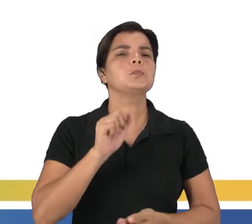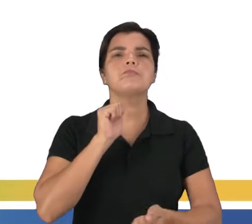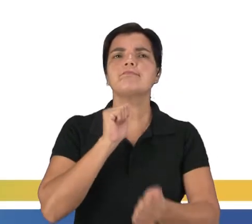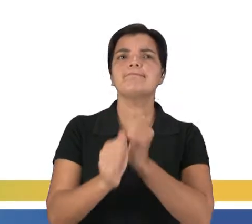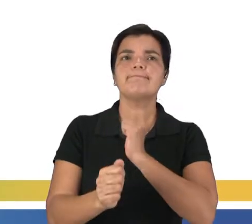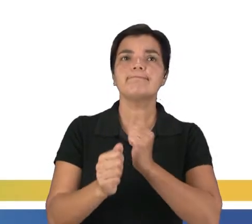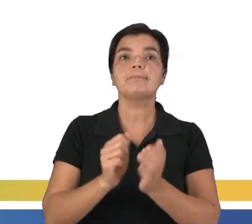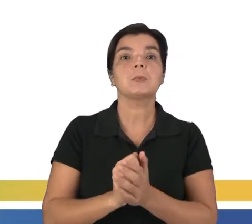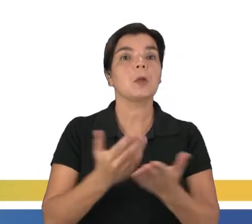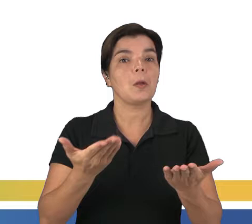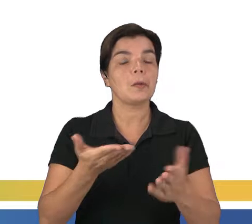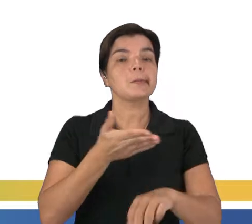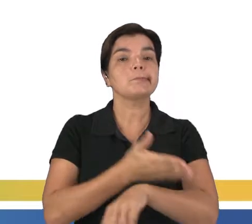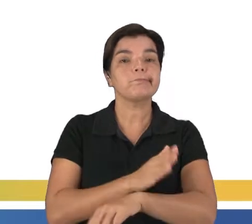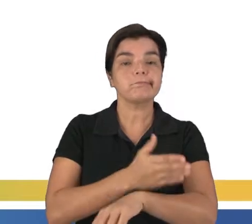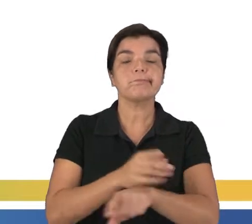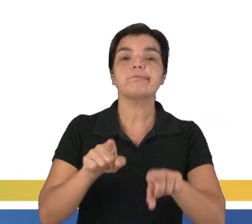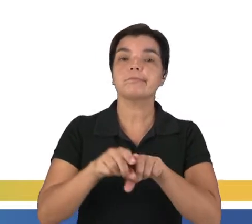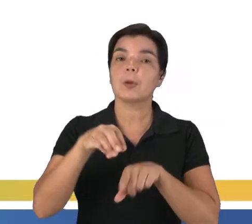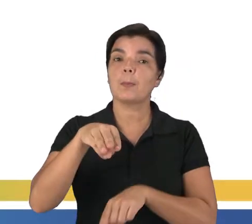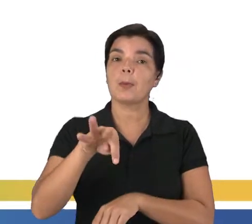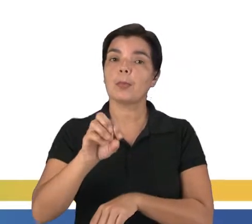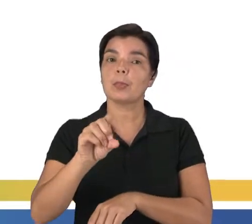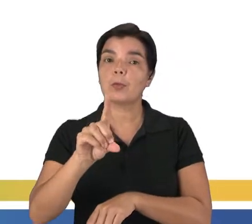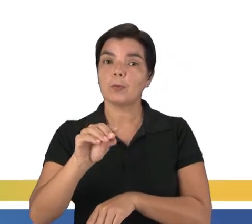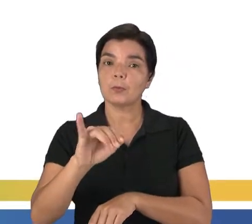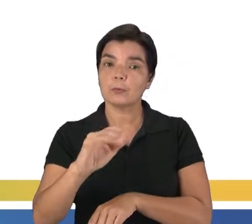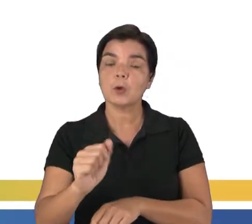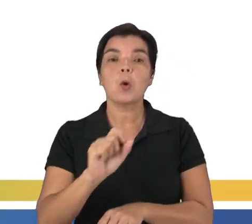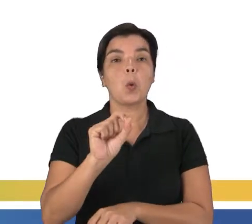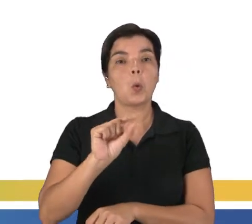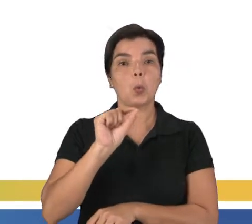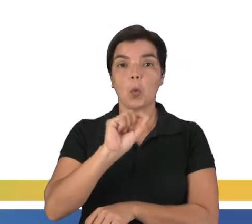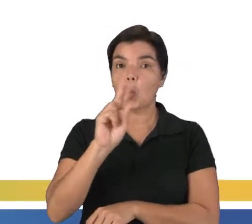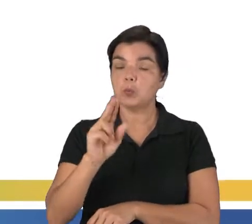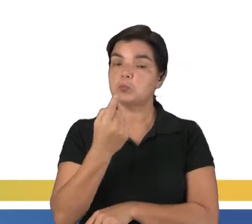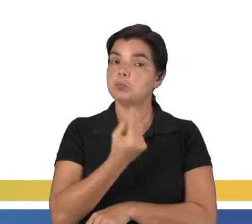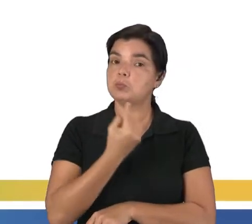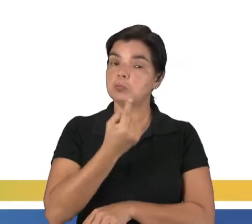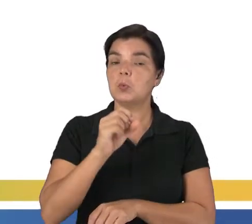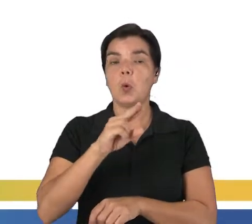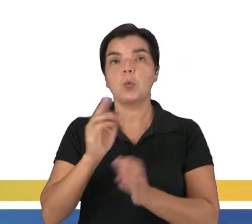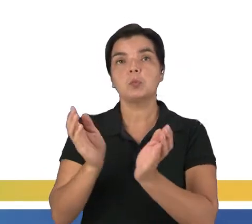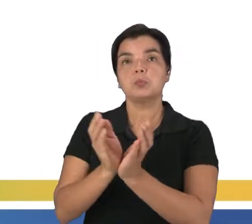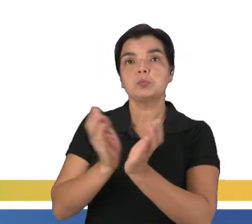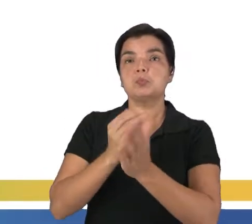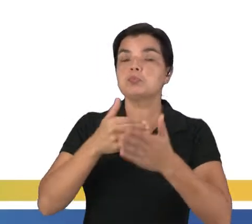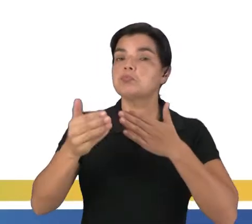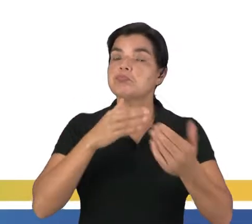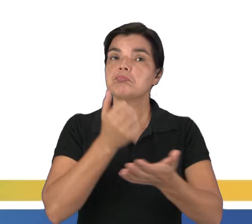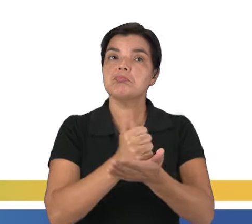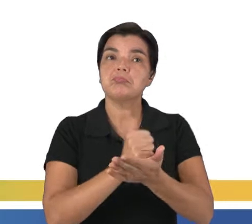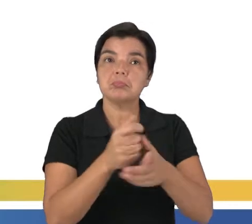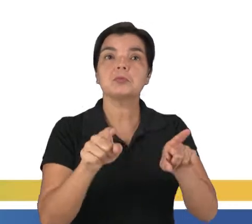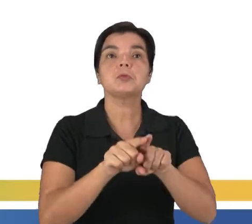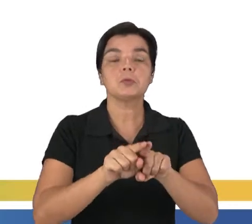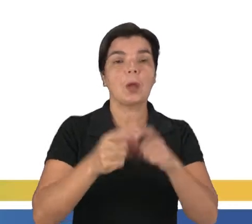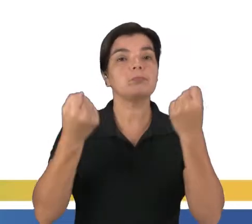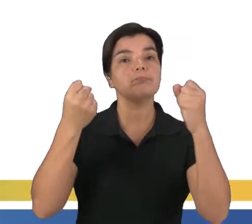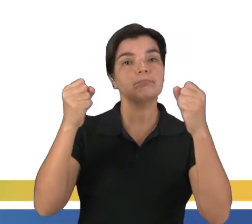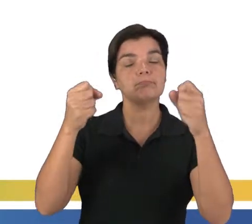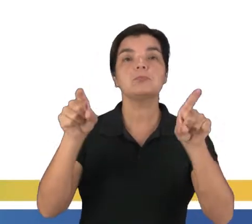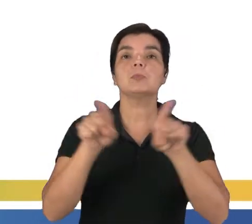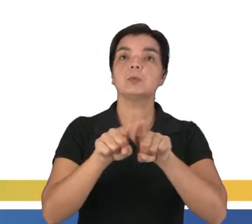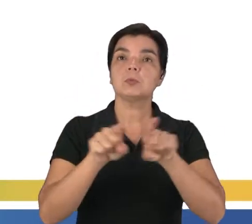são esportes? Prática metódica individual ou coletiva, de jogo ou qualquer atividade que demande exercício físico